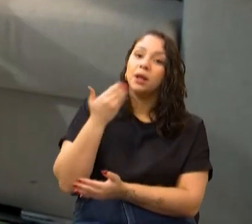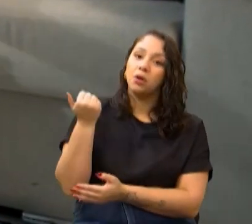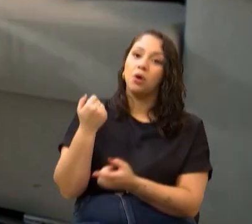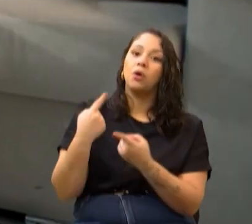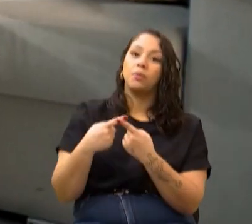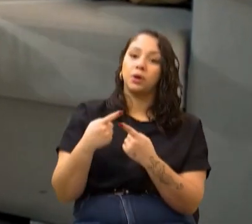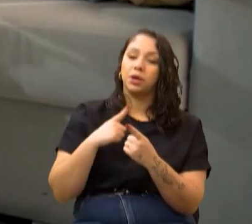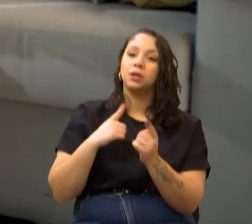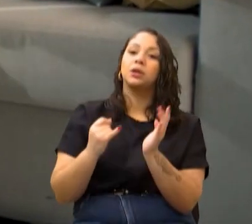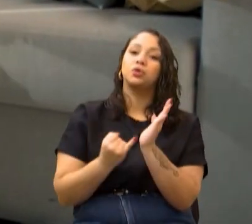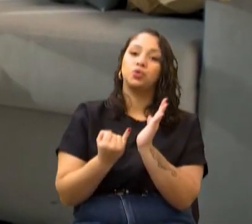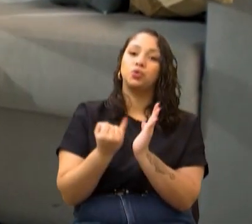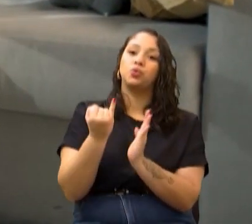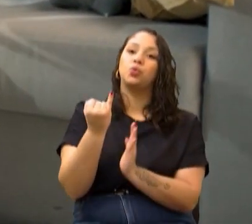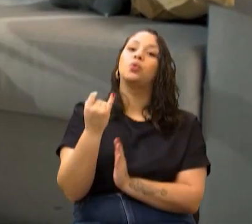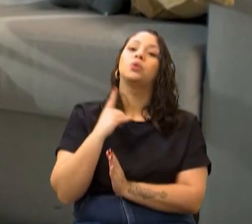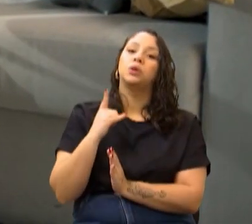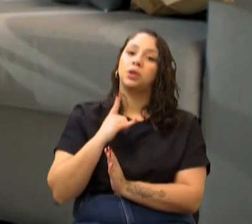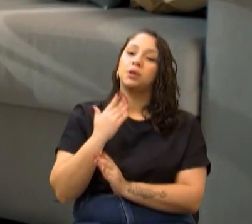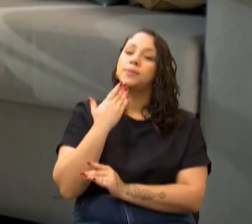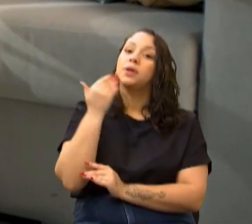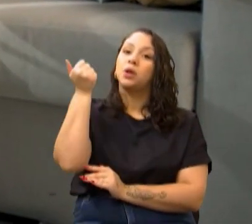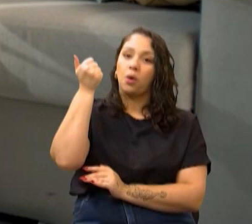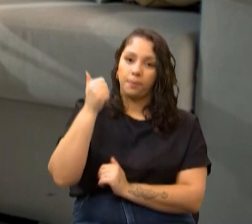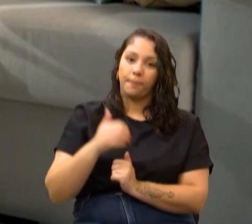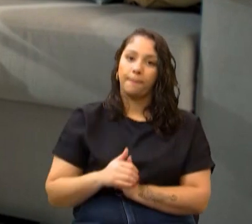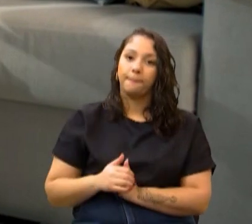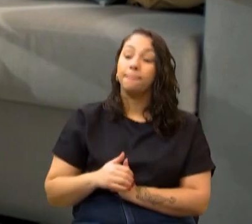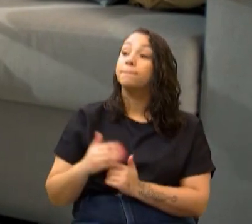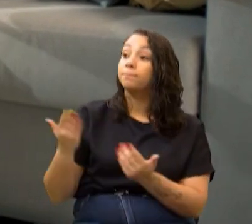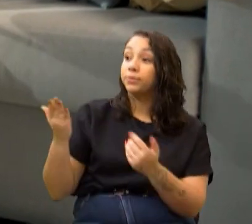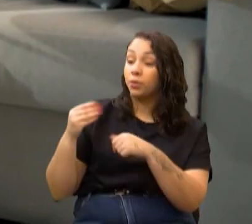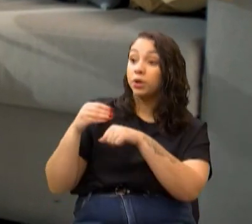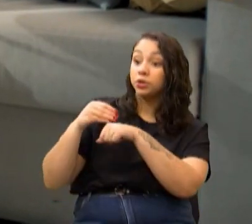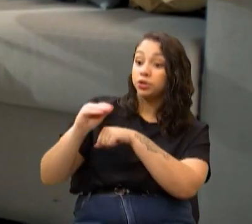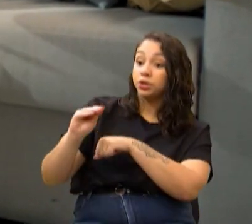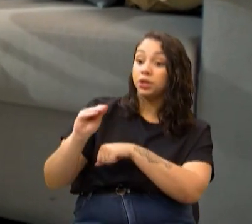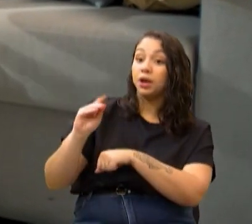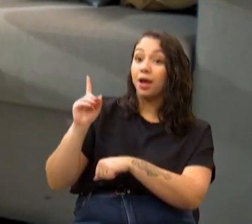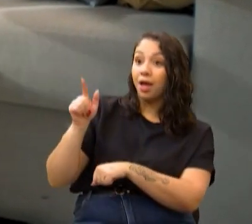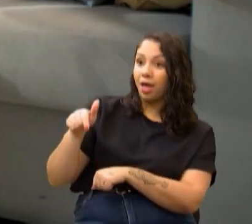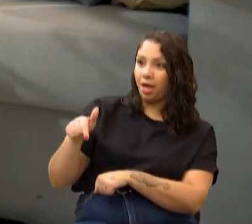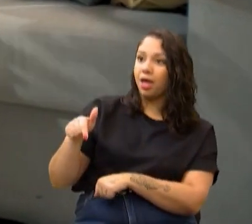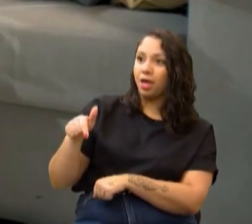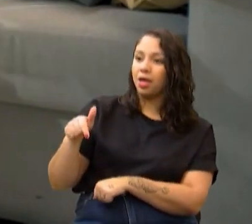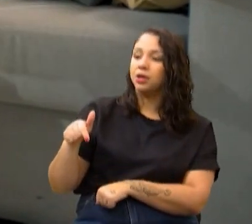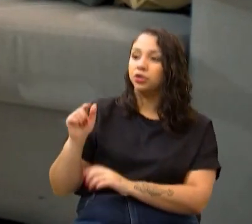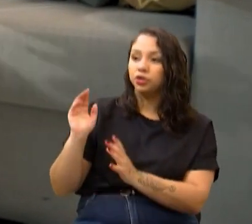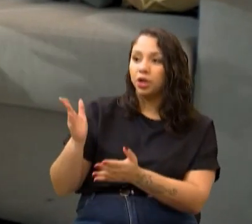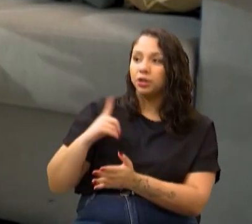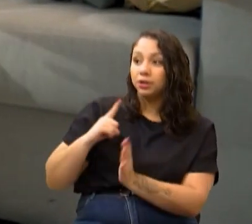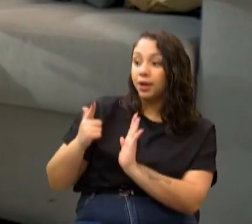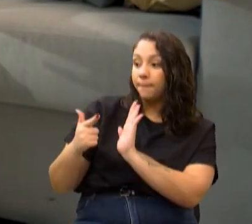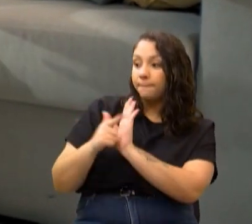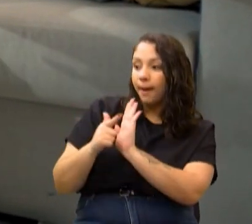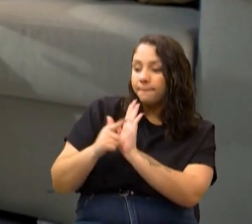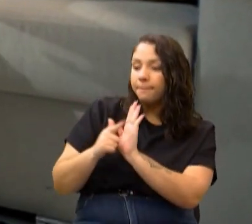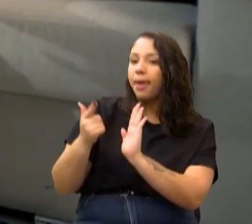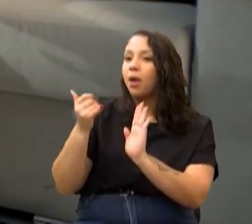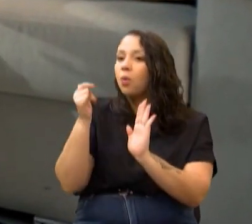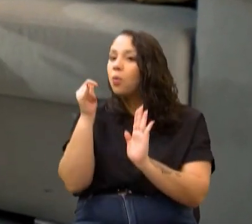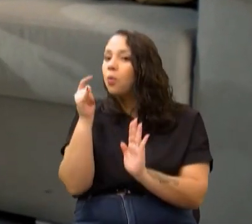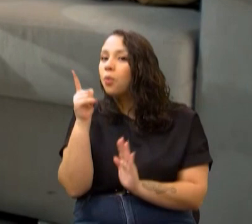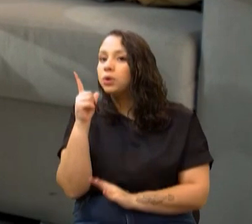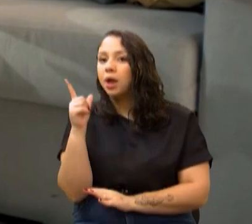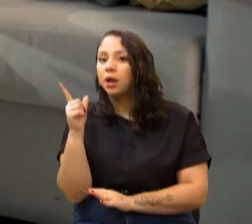começar, um tanto melhor, porque os juros compostos jogam a favor. Então, a dica é eles já pegarem